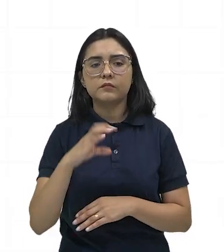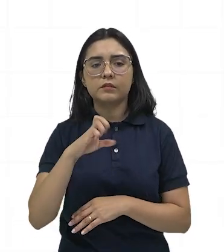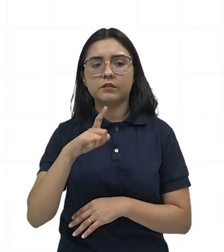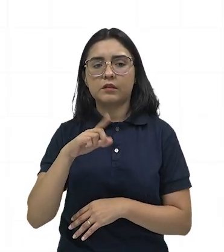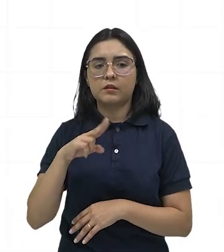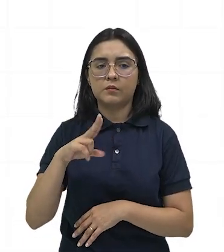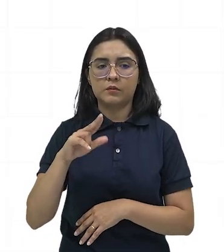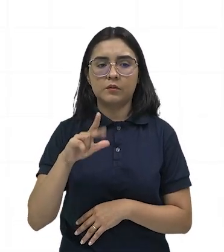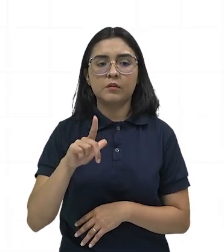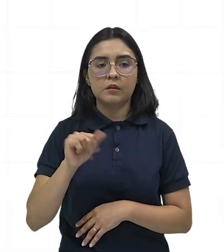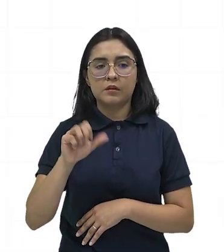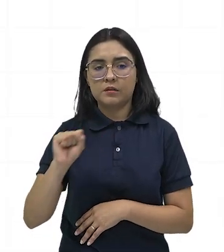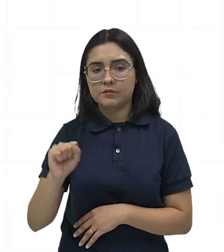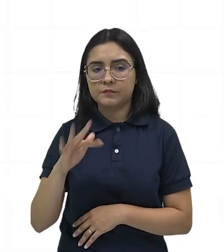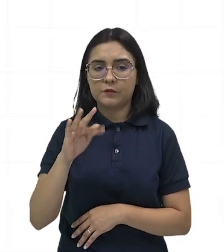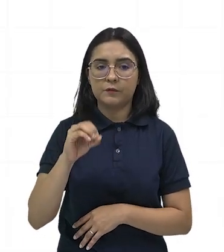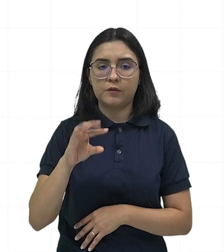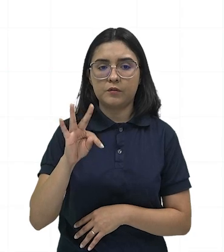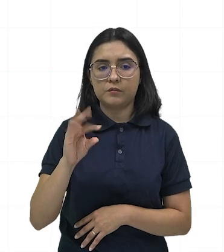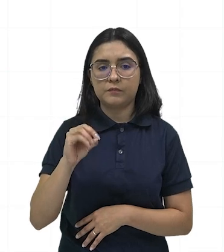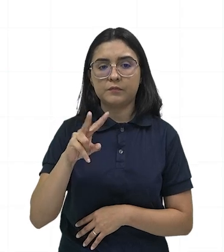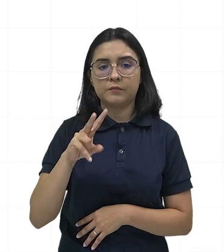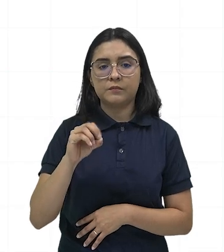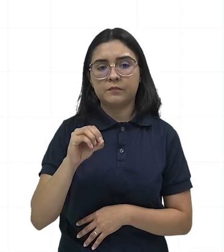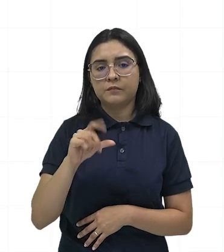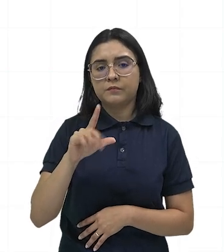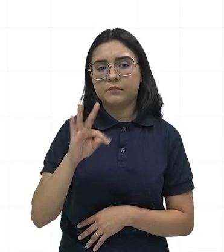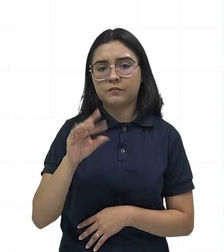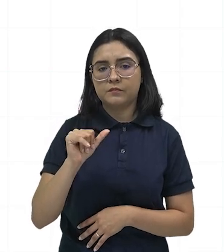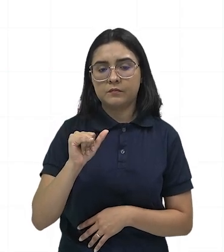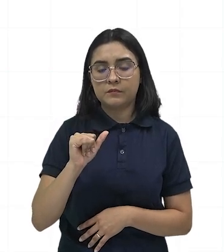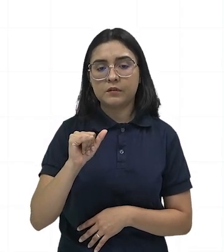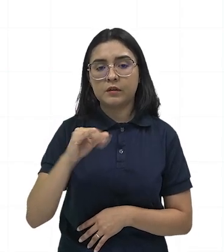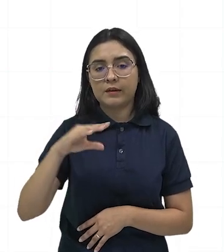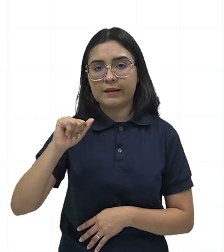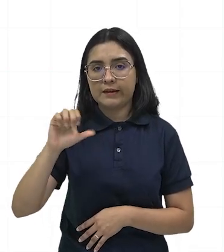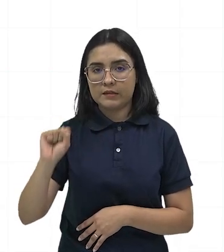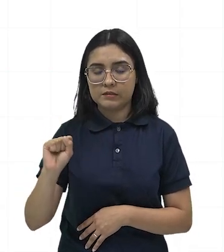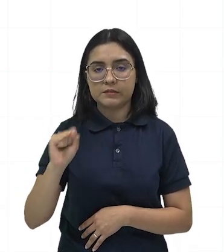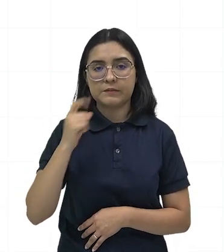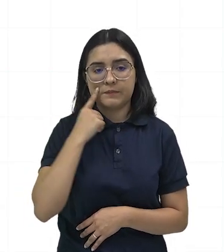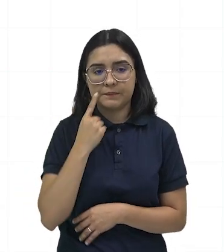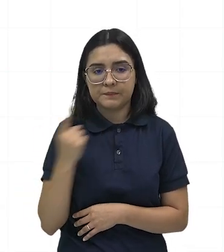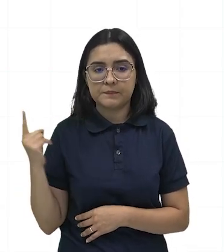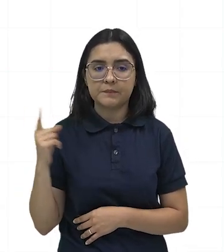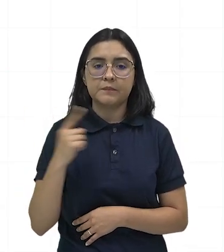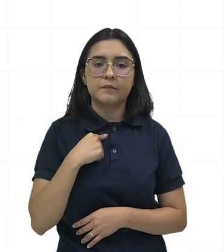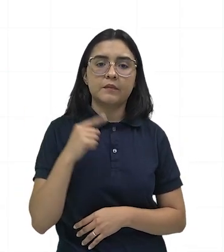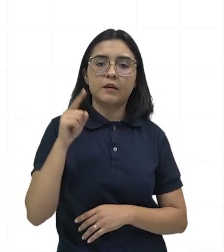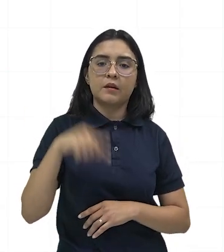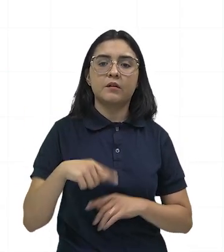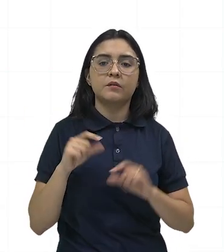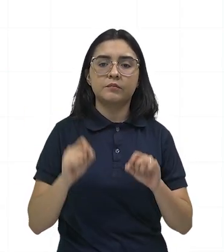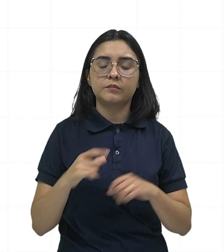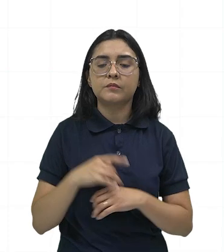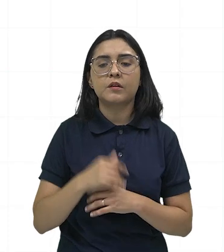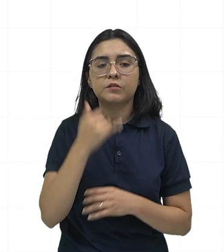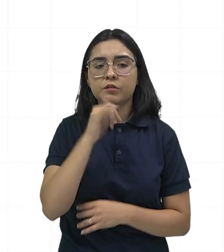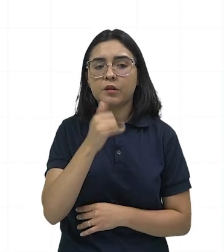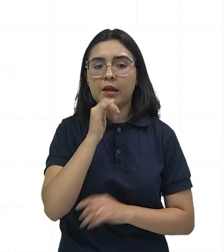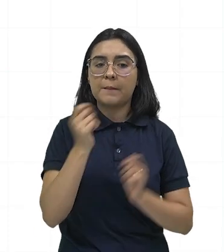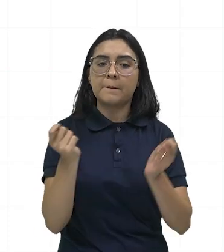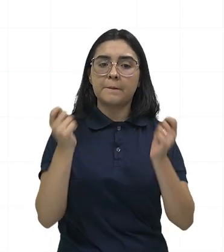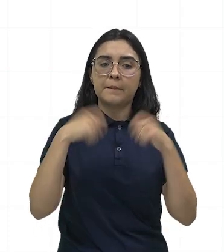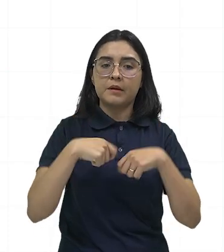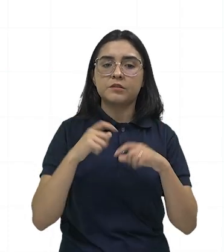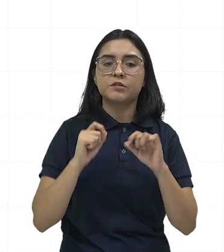fotovoltaicas, né? Quando a gente fala em placa solar, né? Então, essas células fotovoltaicas são dispositivos eletrônicos